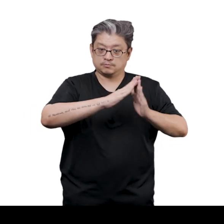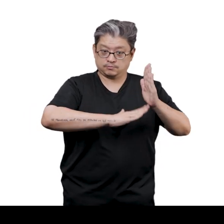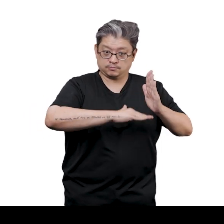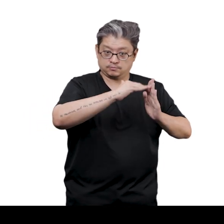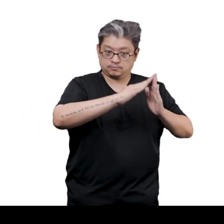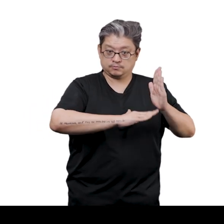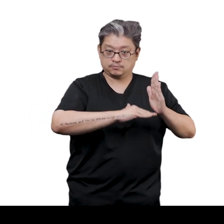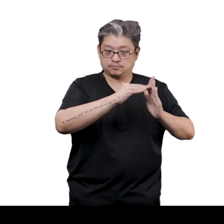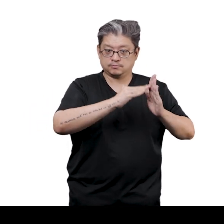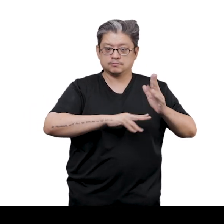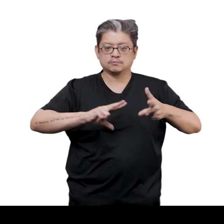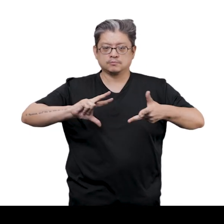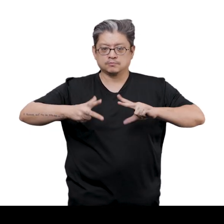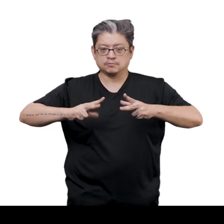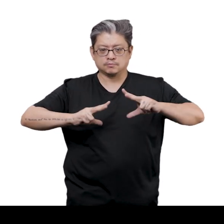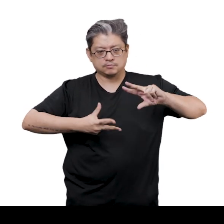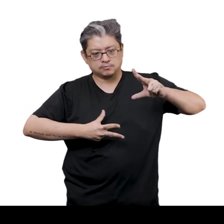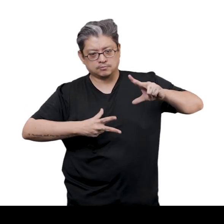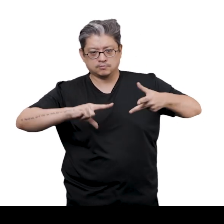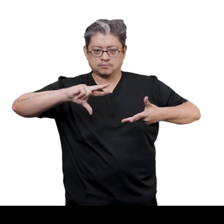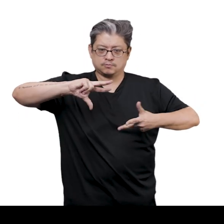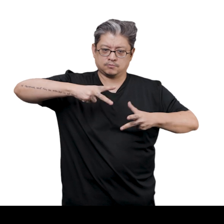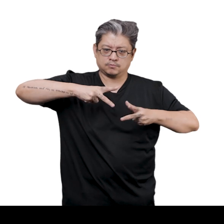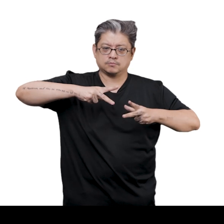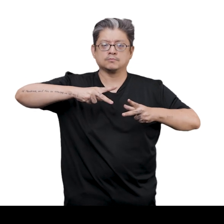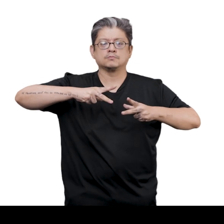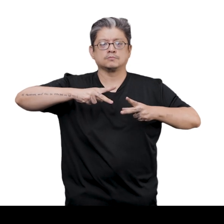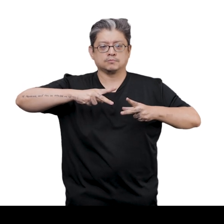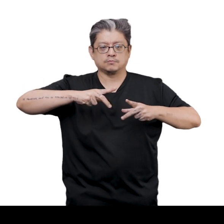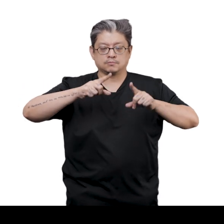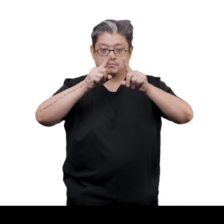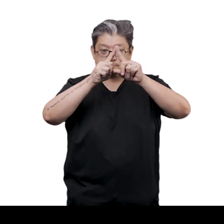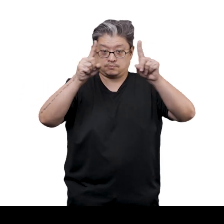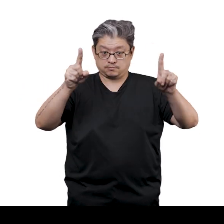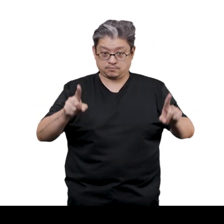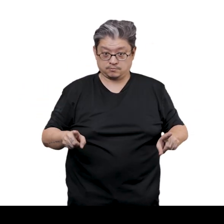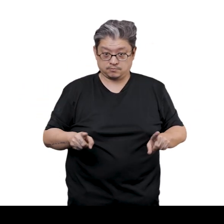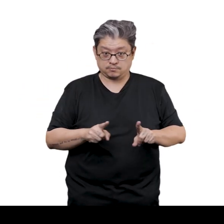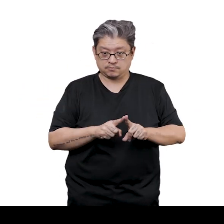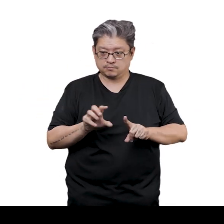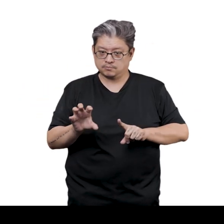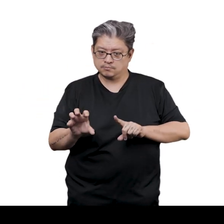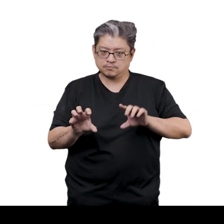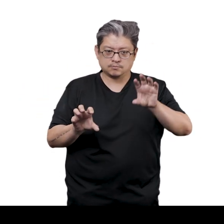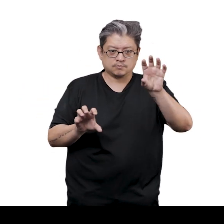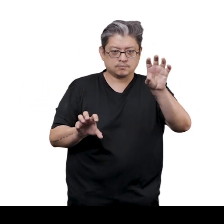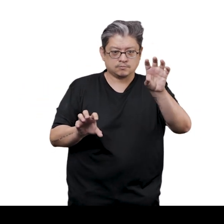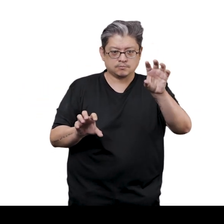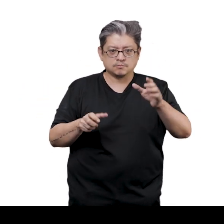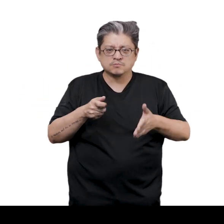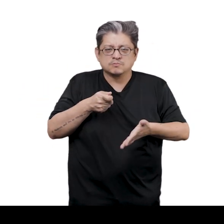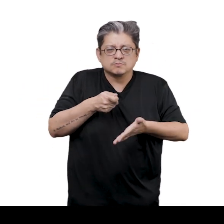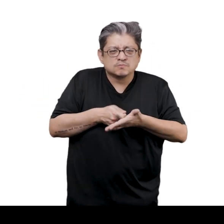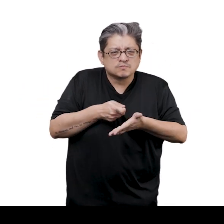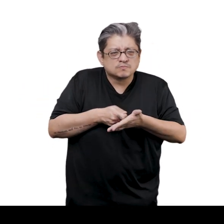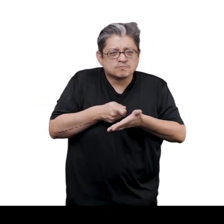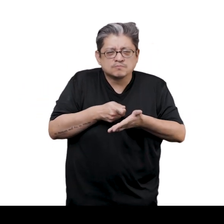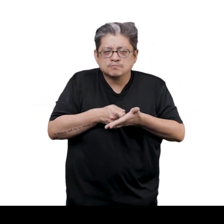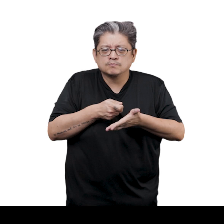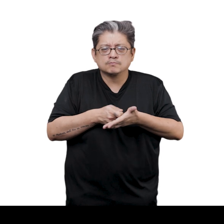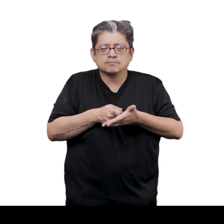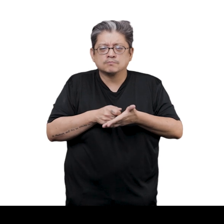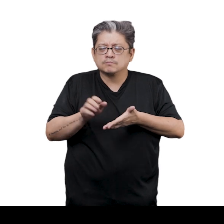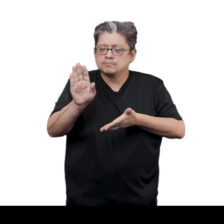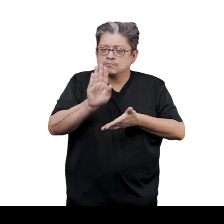momento, as formas geométricas distribuídas na superfície da tela eram rigorosamente calculadas e preenchidas